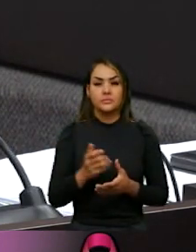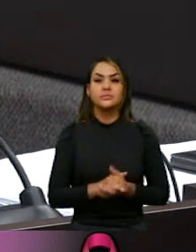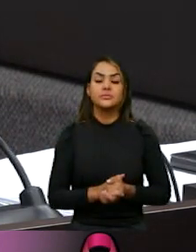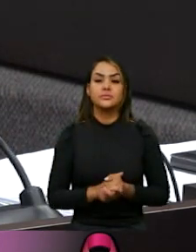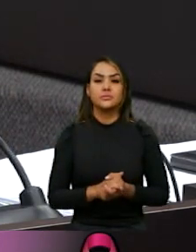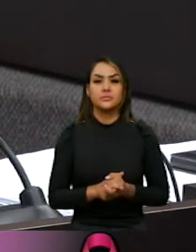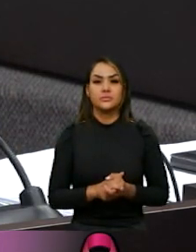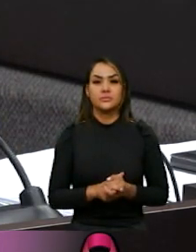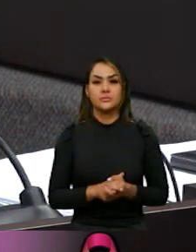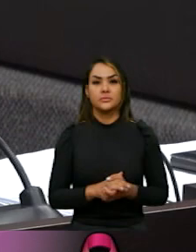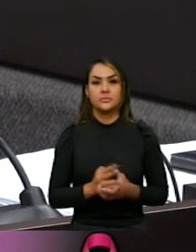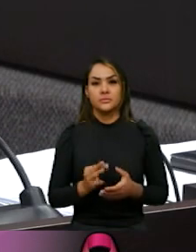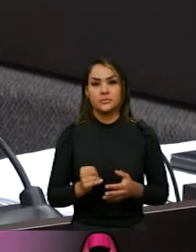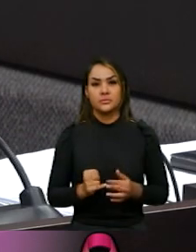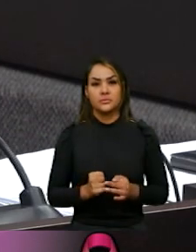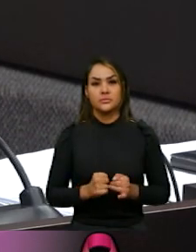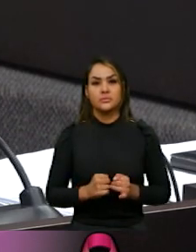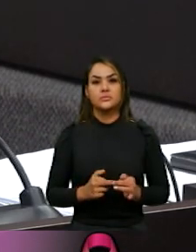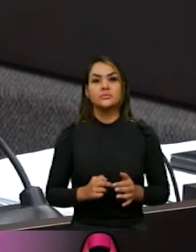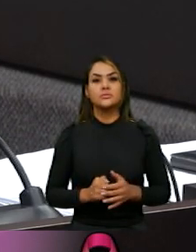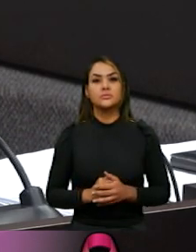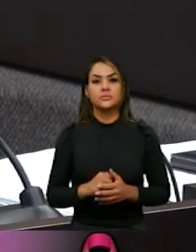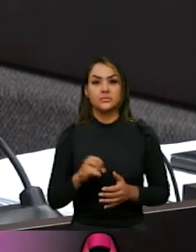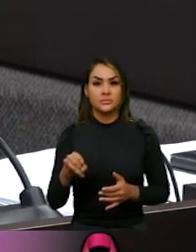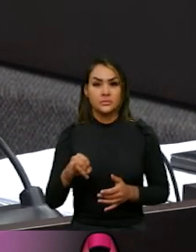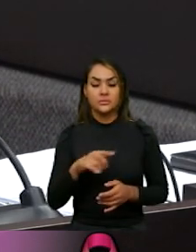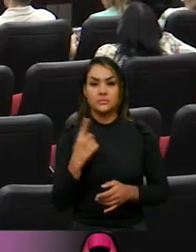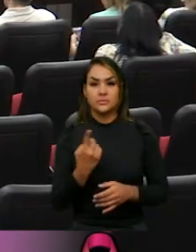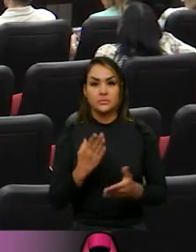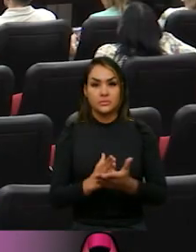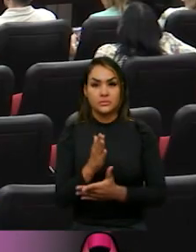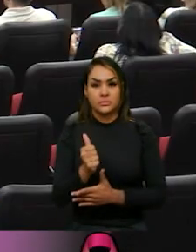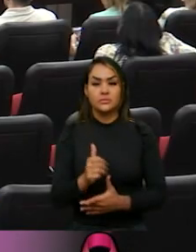como sempre, com o controle do Legislativo.